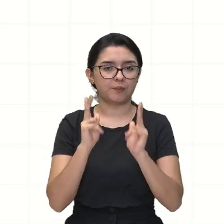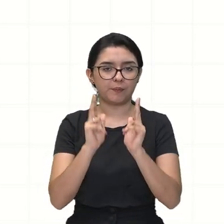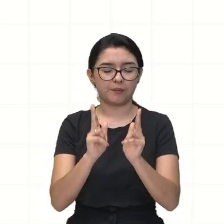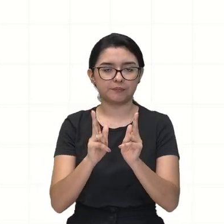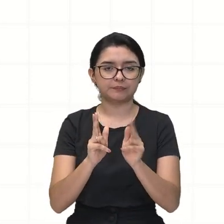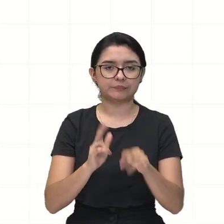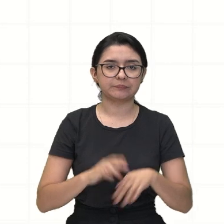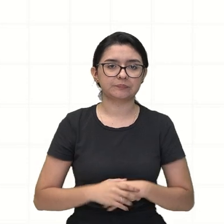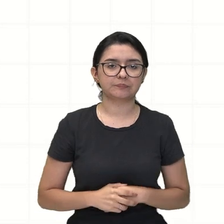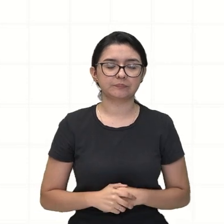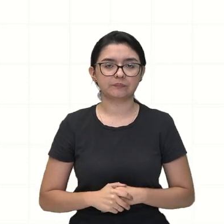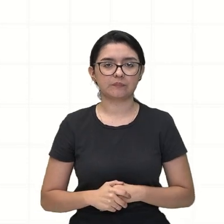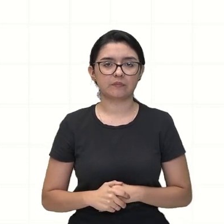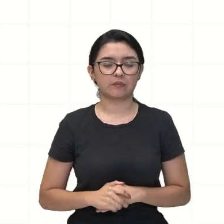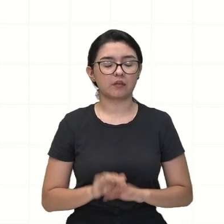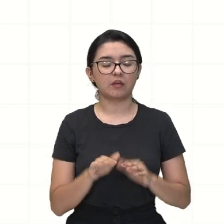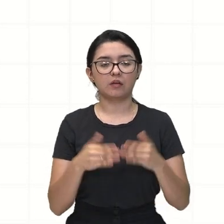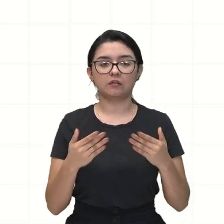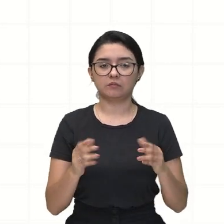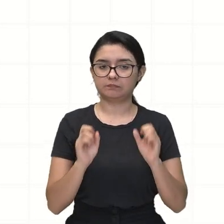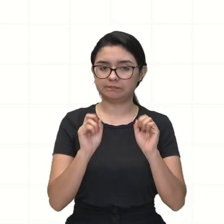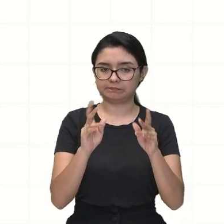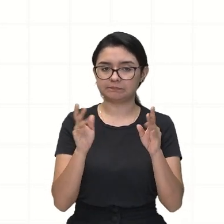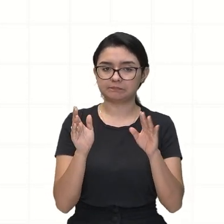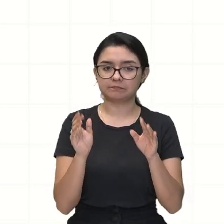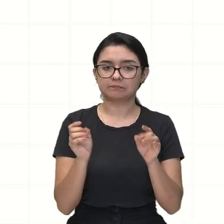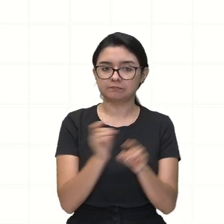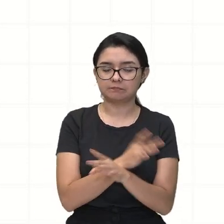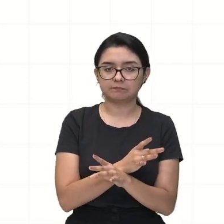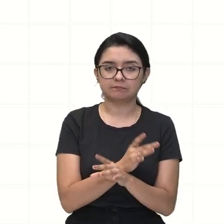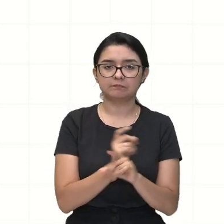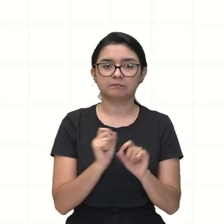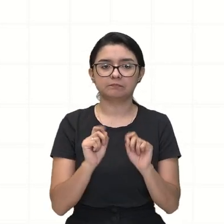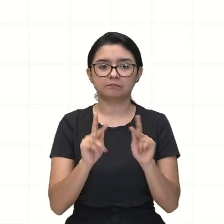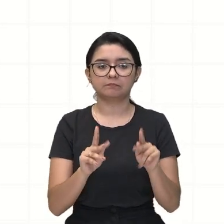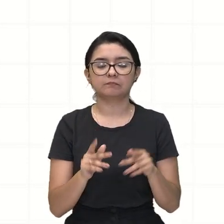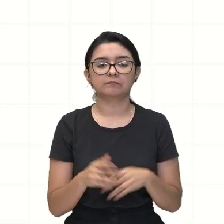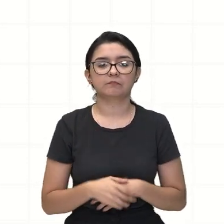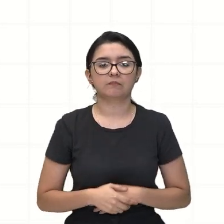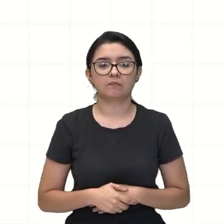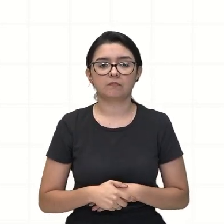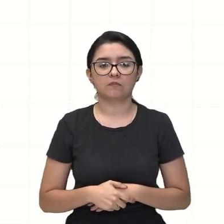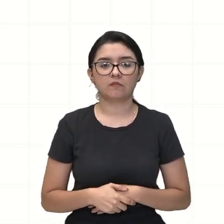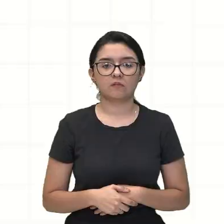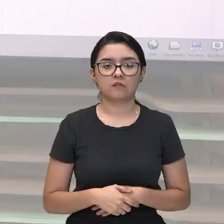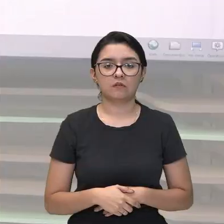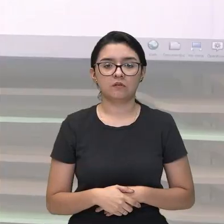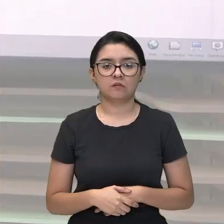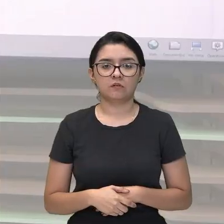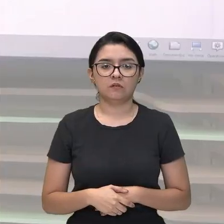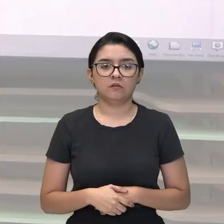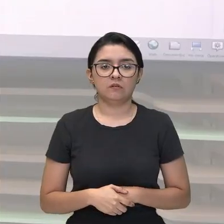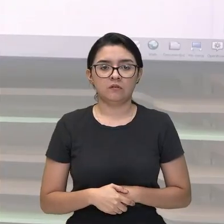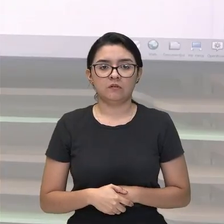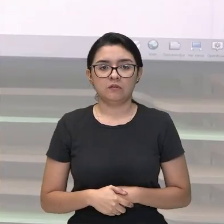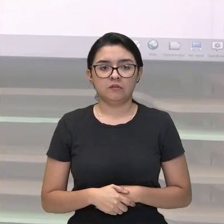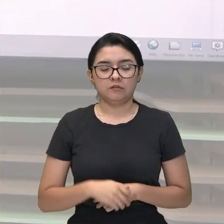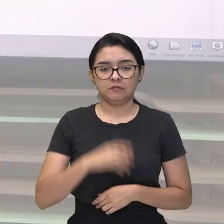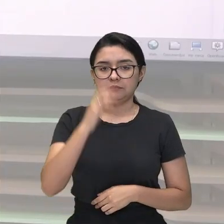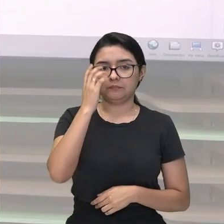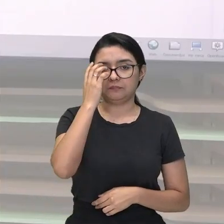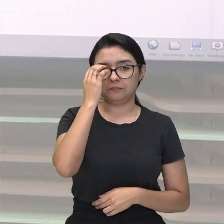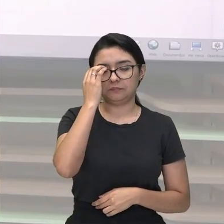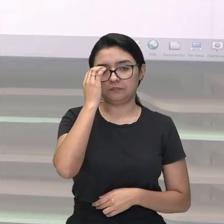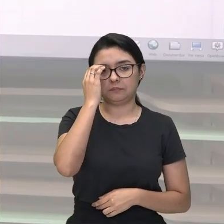Beleza? Aí sim. Aí vem a questão. Como